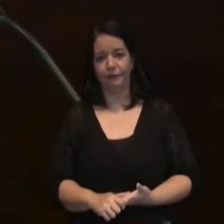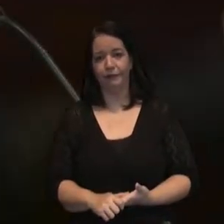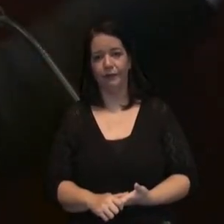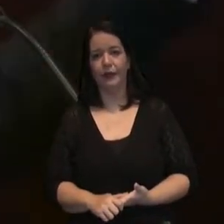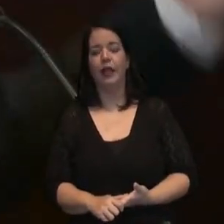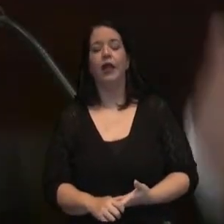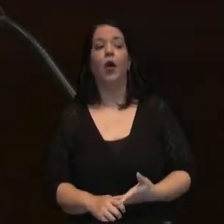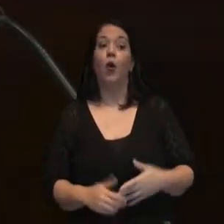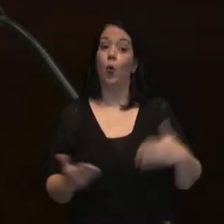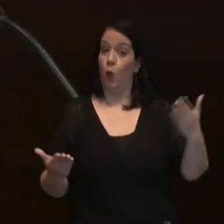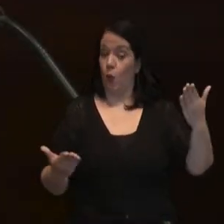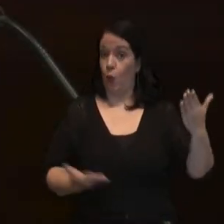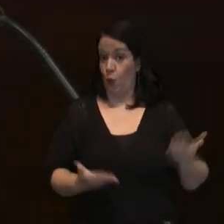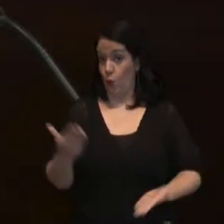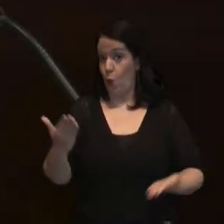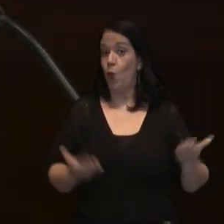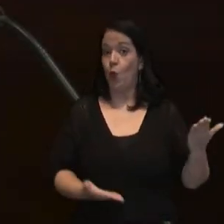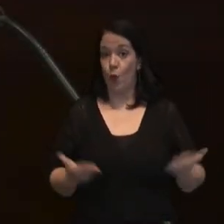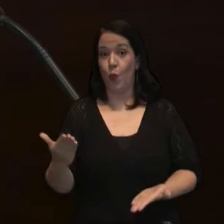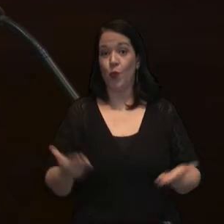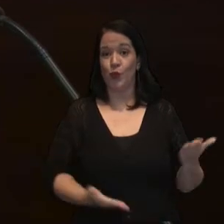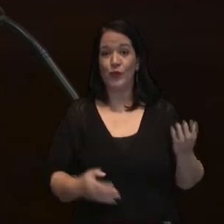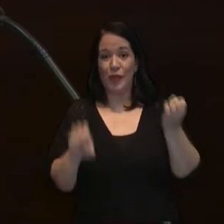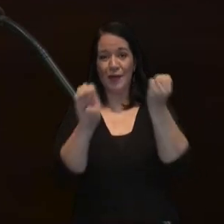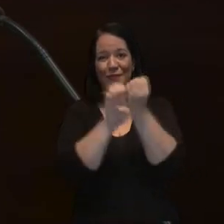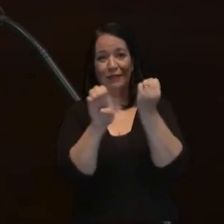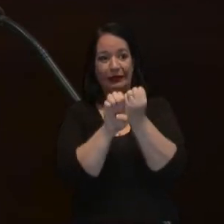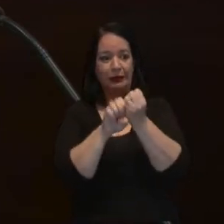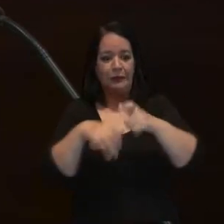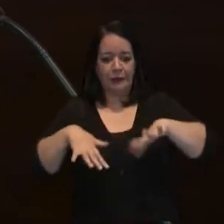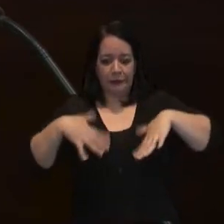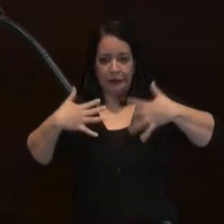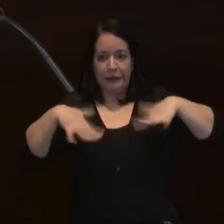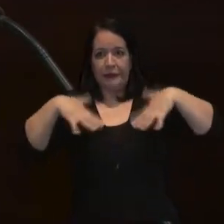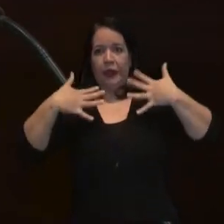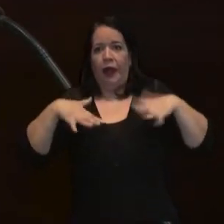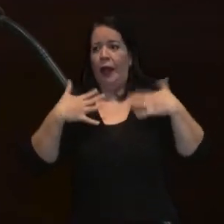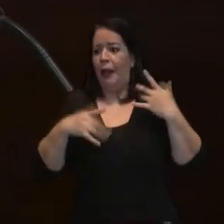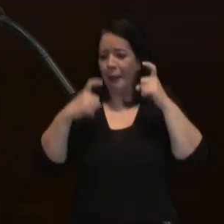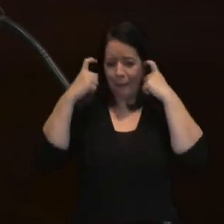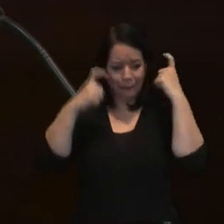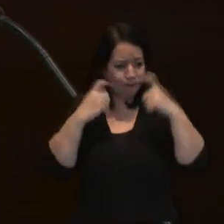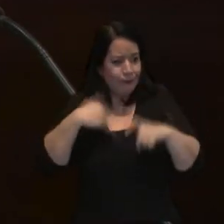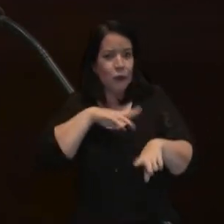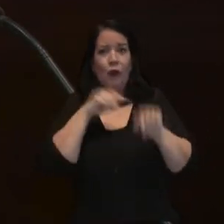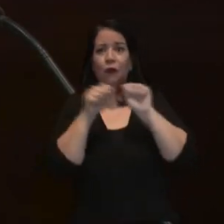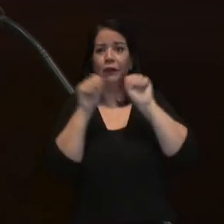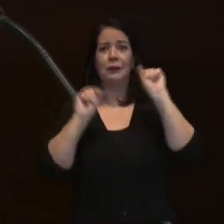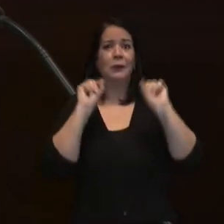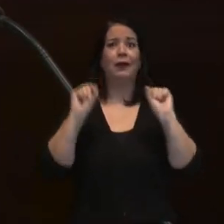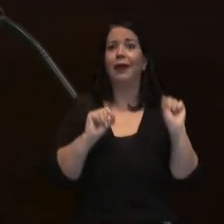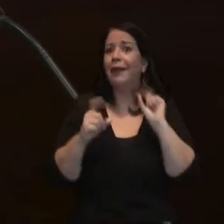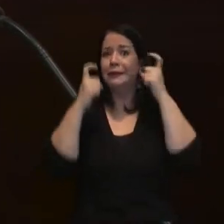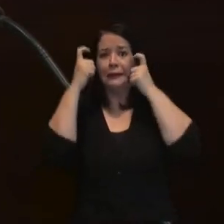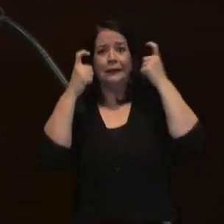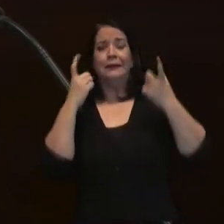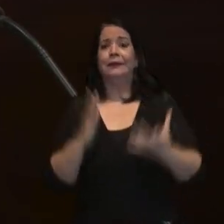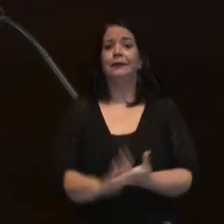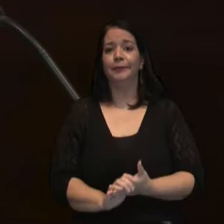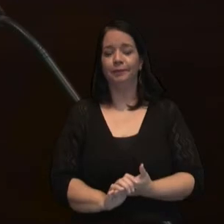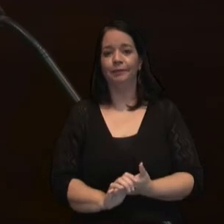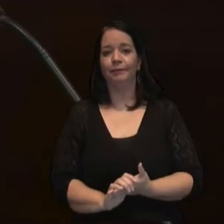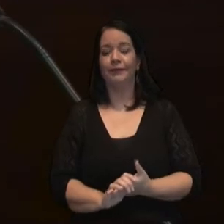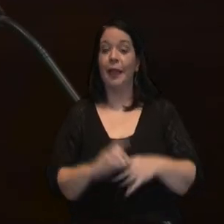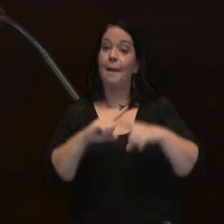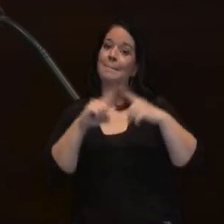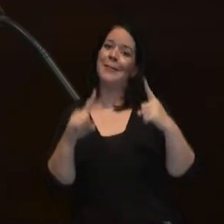o que nós vamos fazer, Eliseu? Mas como homem do bem, ele tem uma perspectiva correta